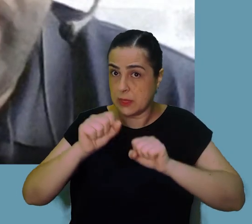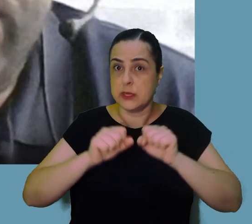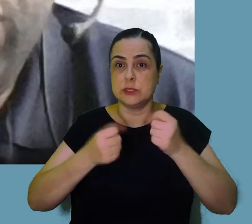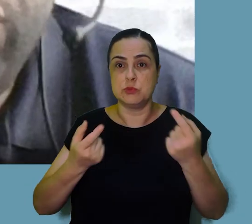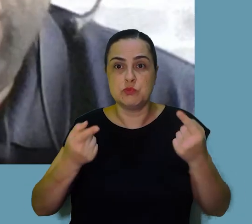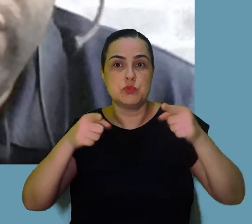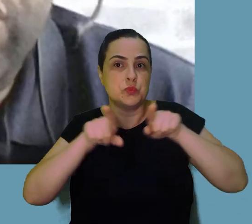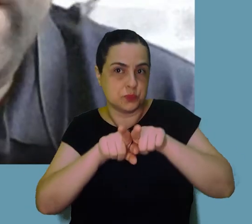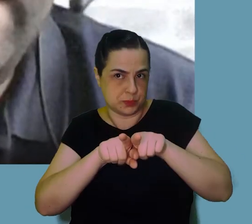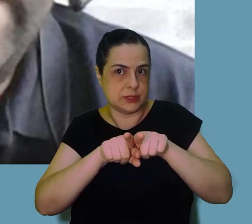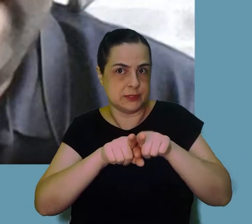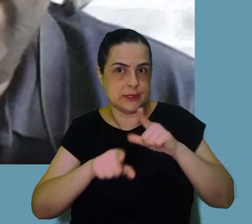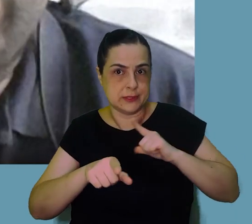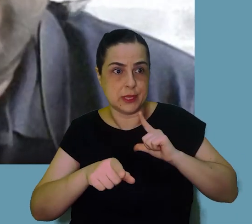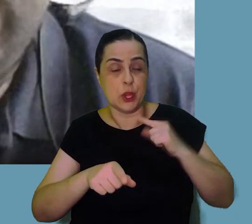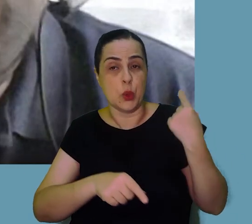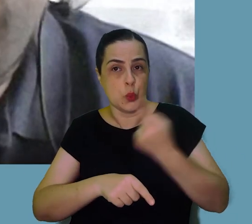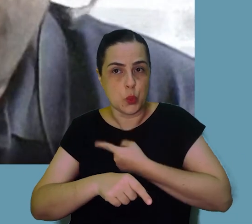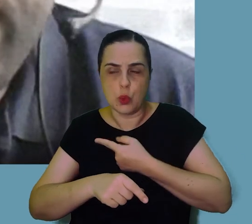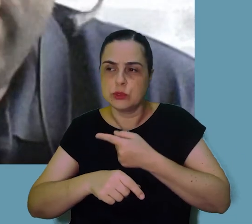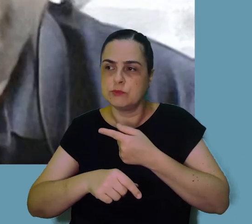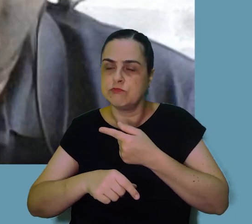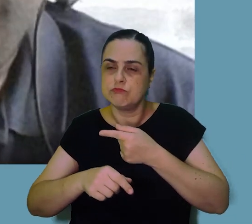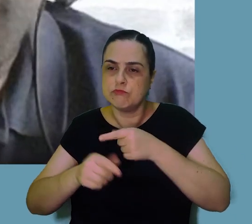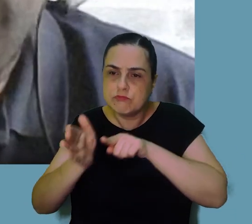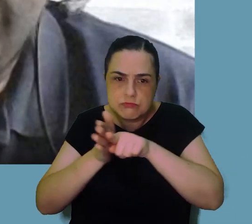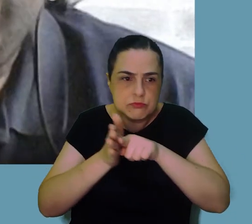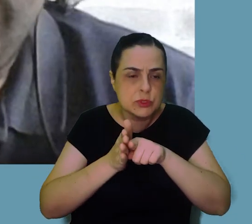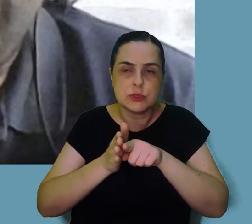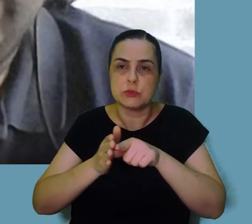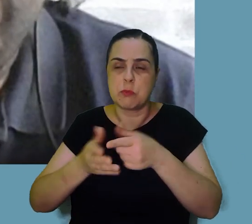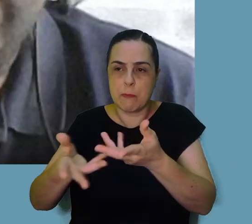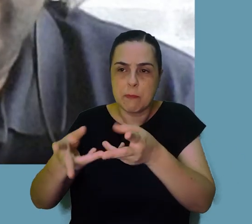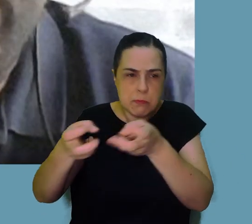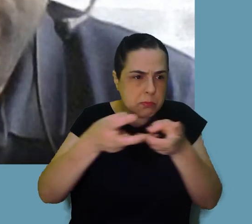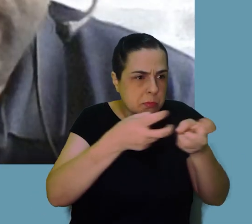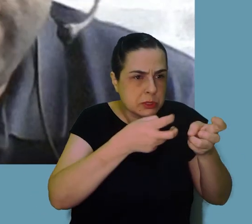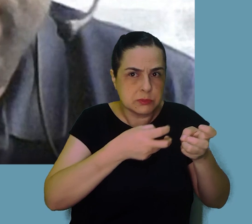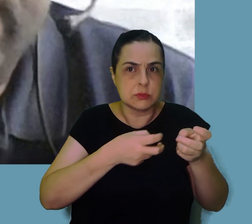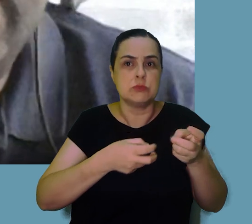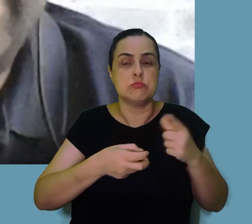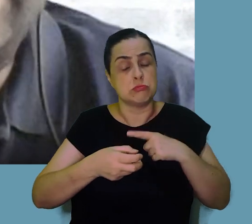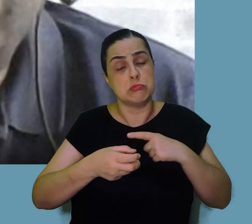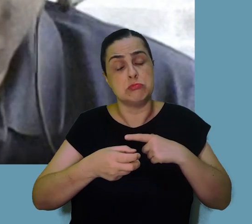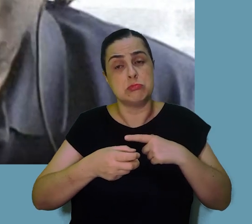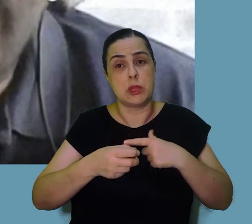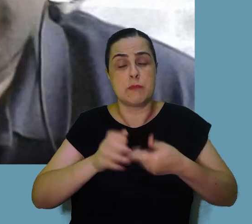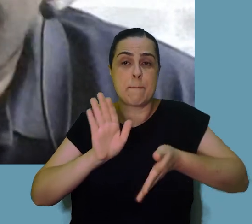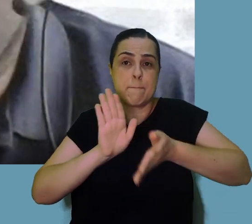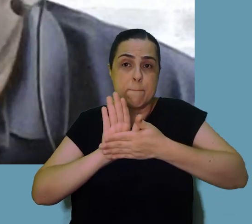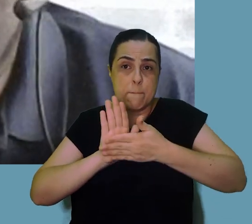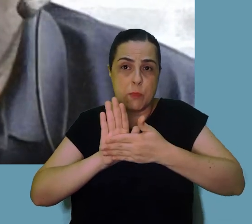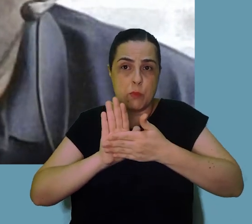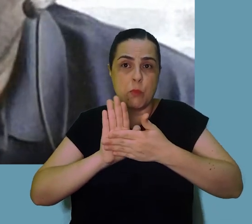do nosso ecossistema um aumento muito grande na adoção de ações afirmativas. E um dos